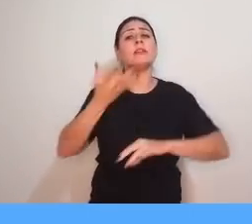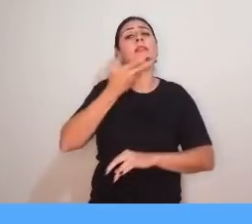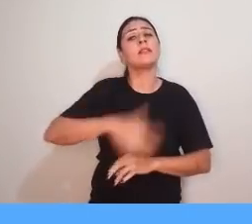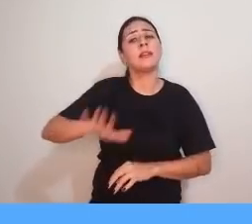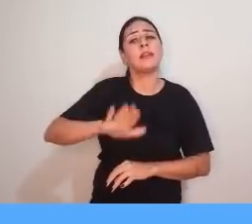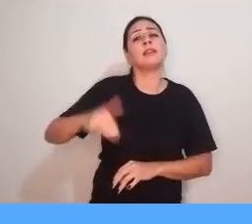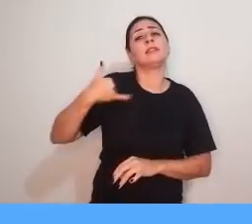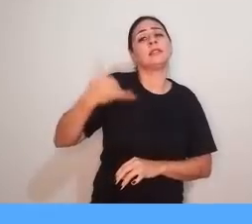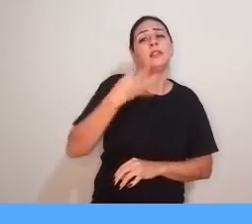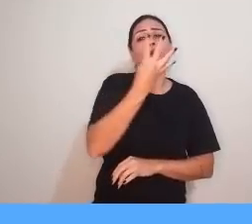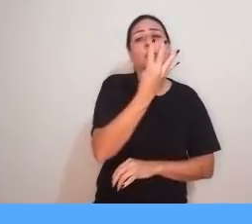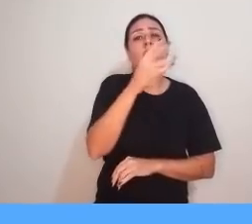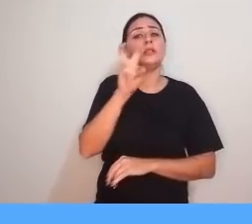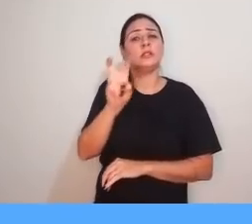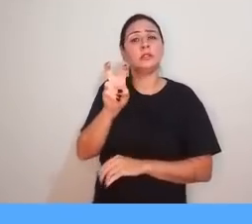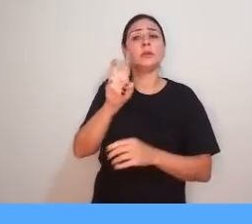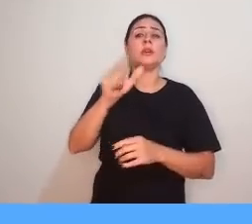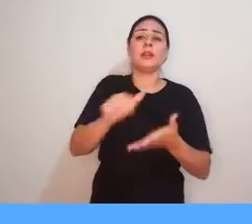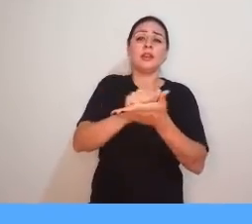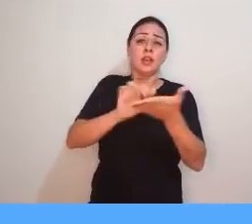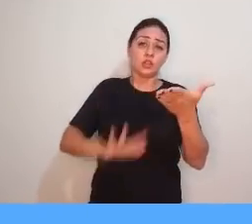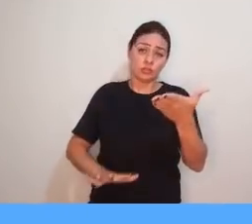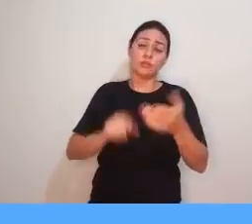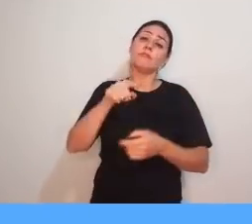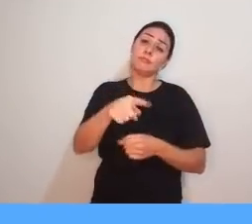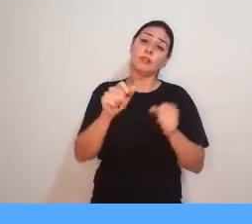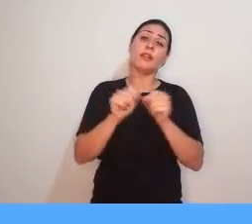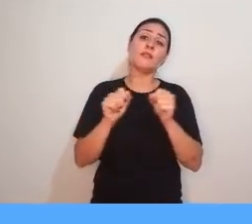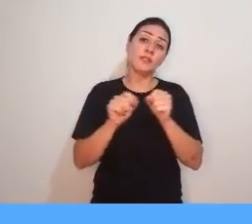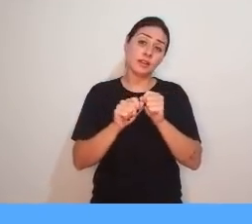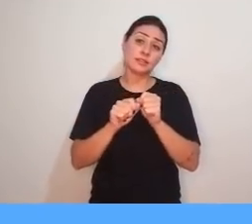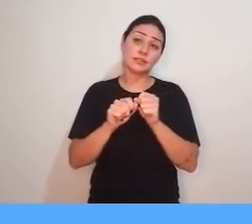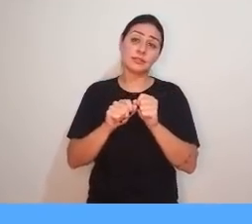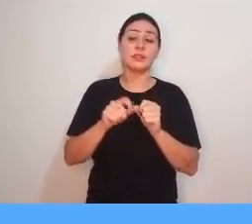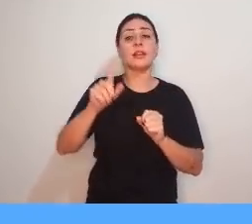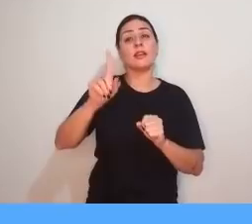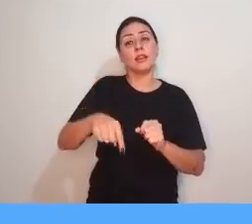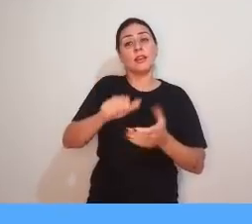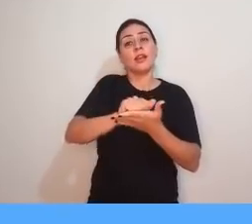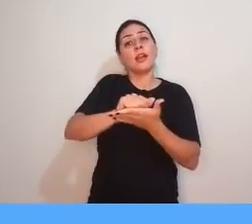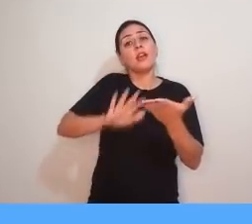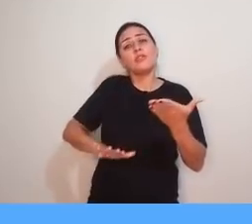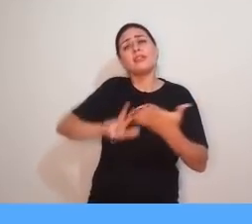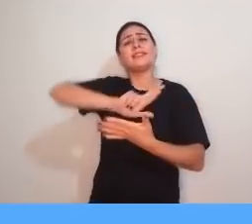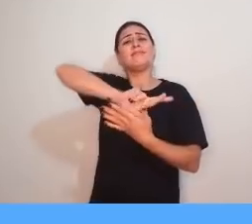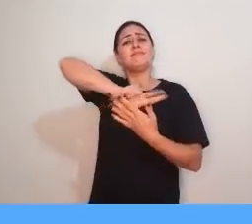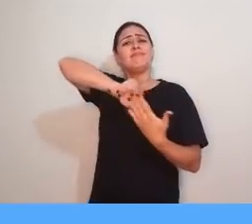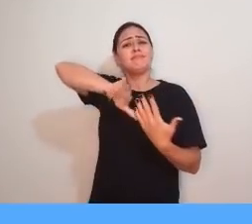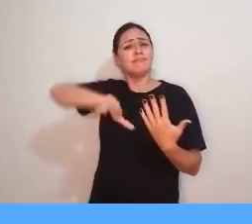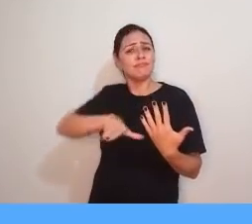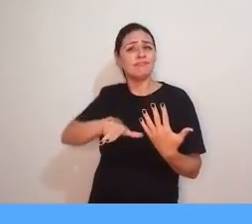espera que ela cumpra, levando atividades ali das mais diversas vertentes que